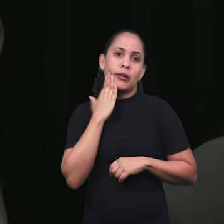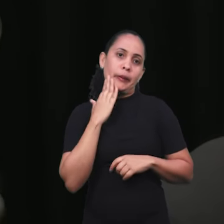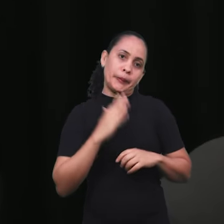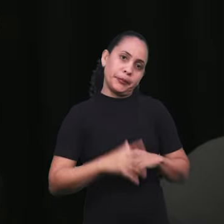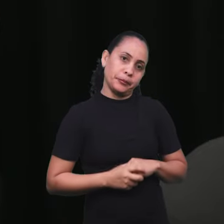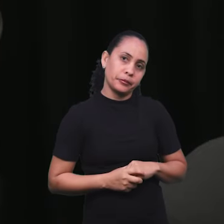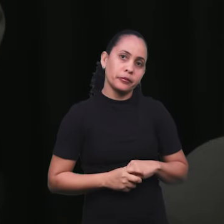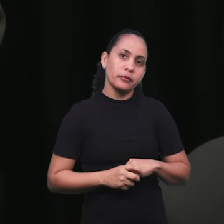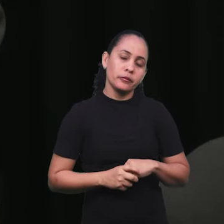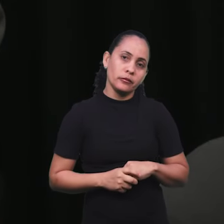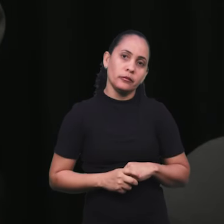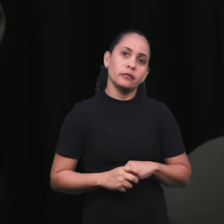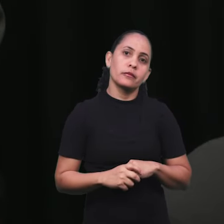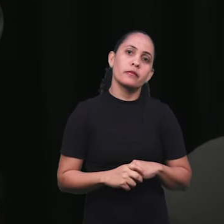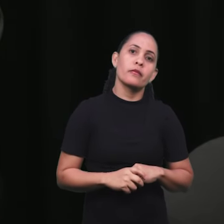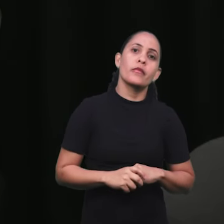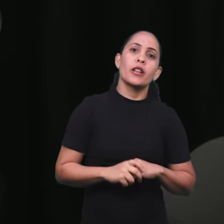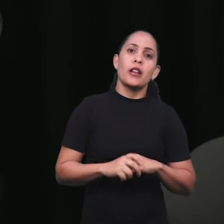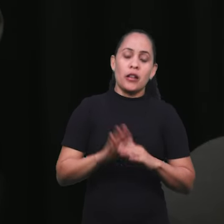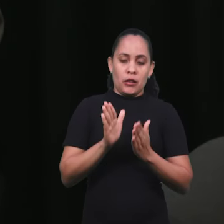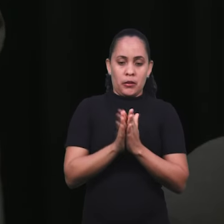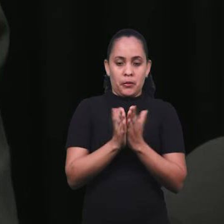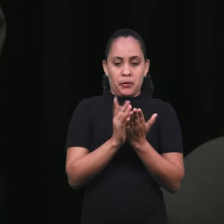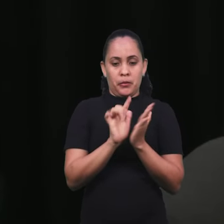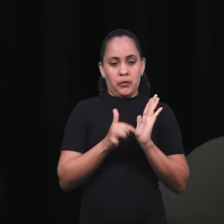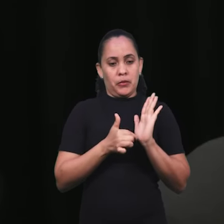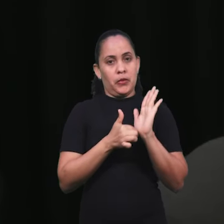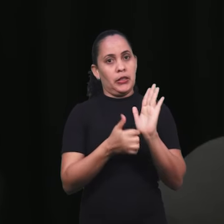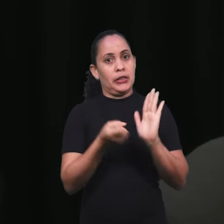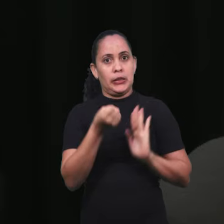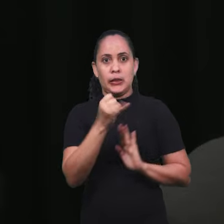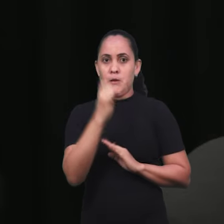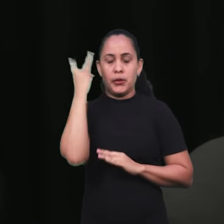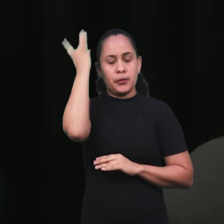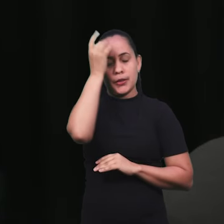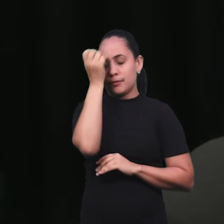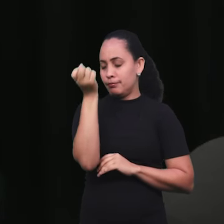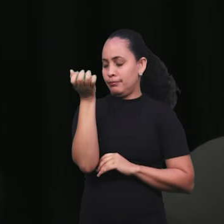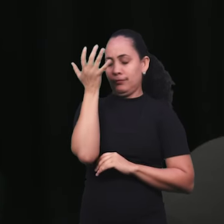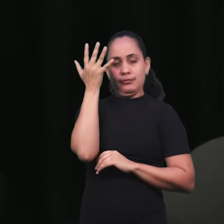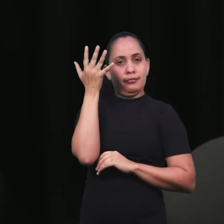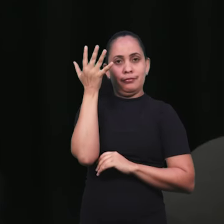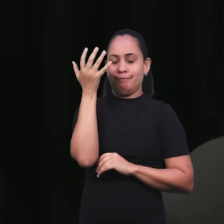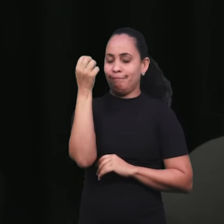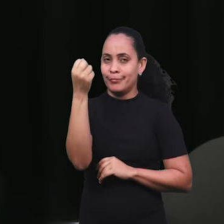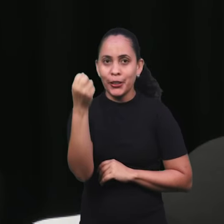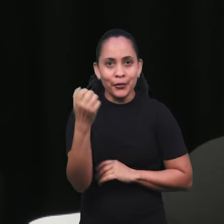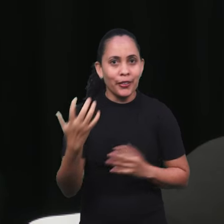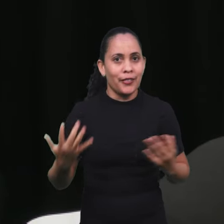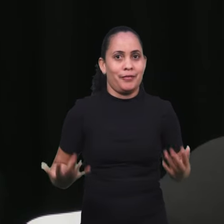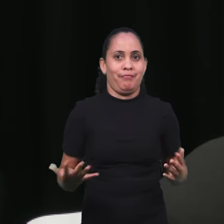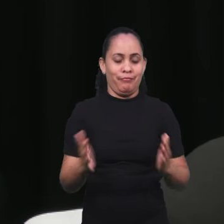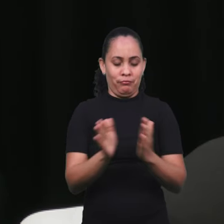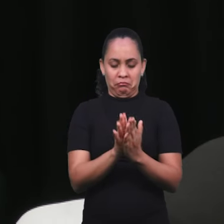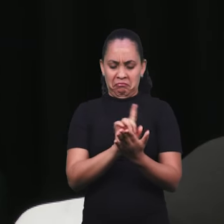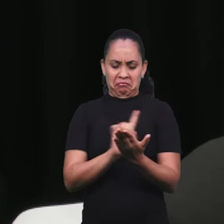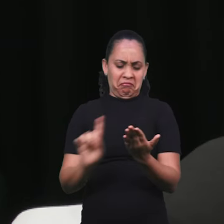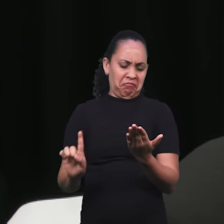entende as coisas do Espírito Santo. As coisas do Senhor. A palavra, se não for pelo Espírito Santo, a